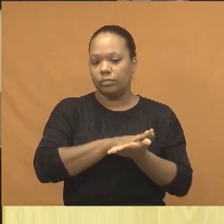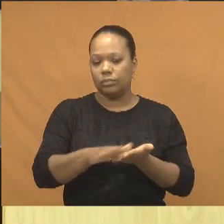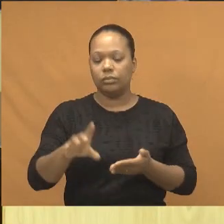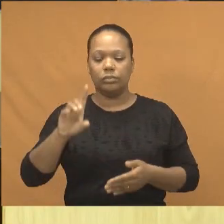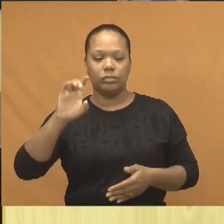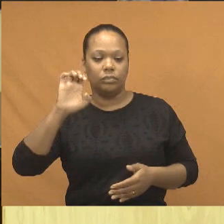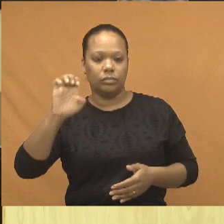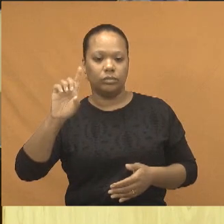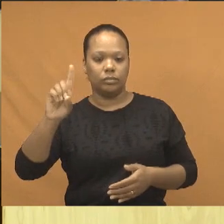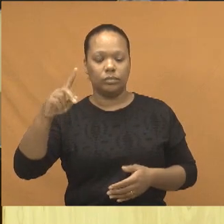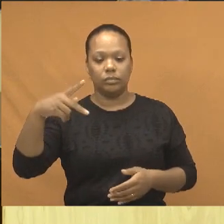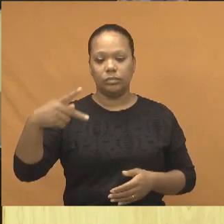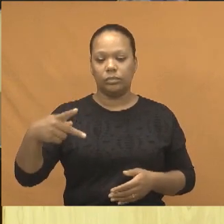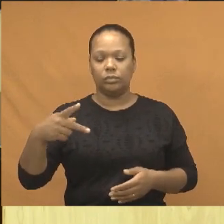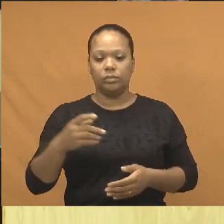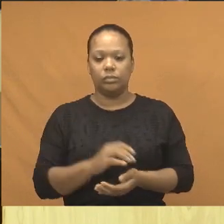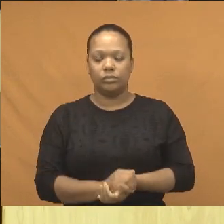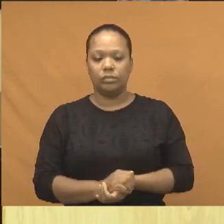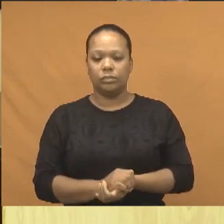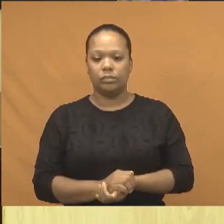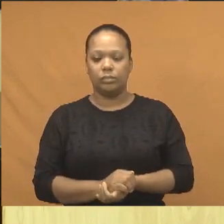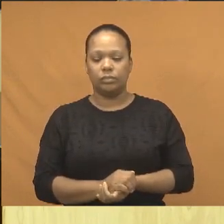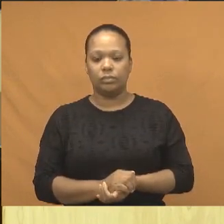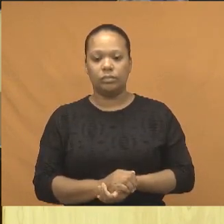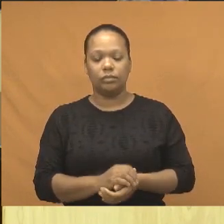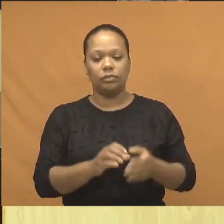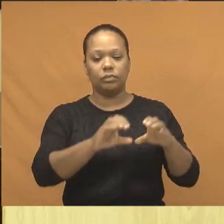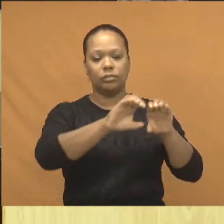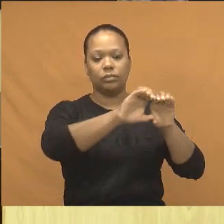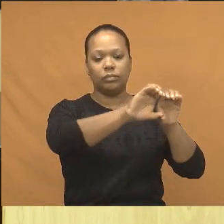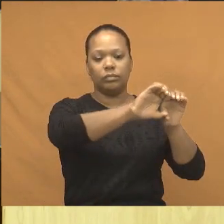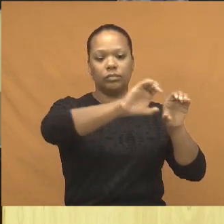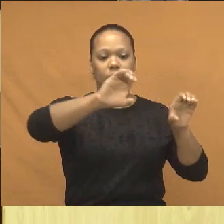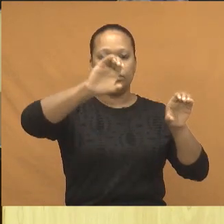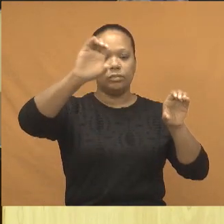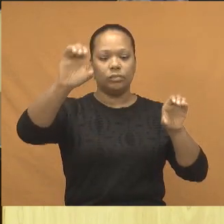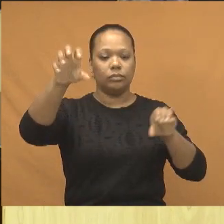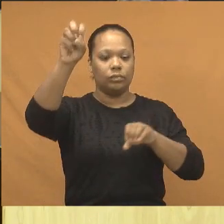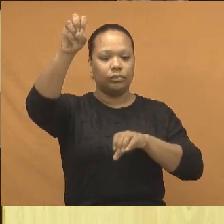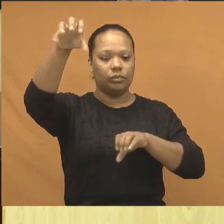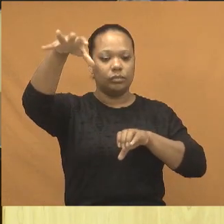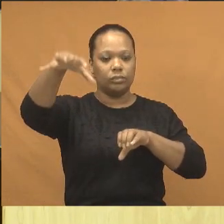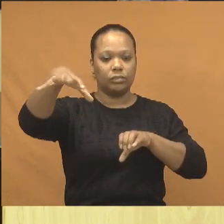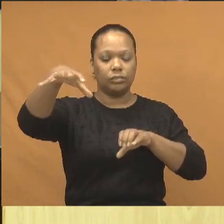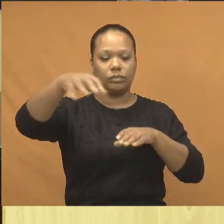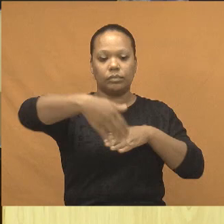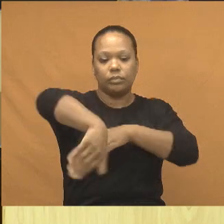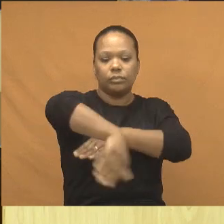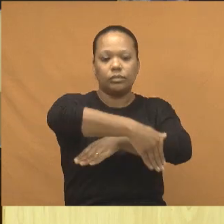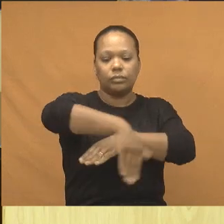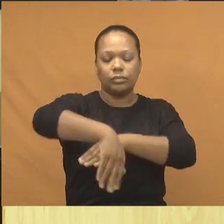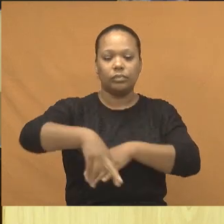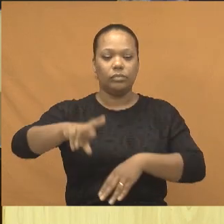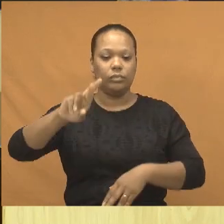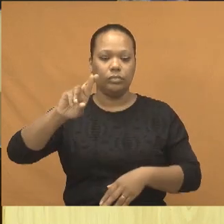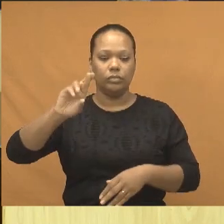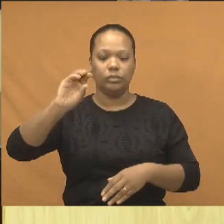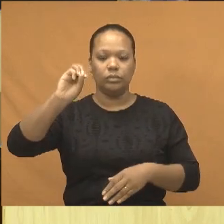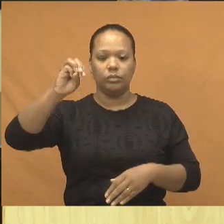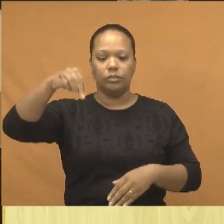EDP, solicitando a colocação de braços e luminárias nos postes existentes ao longo da Avenida Dr. Romeu